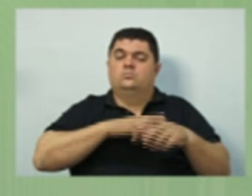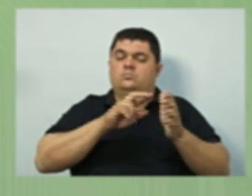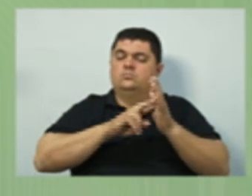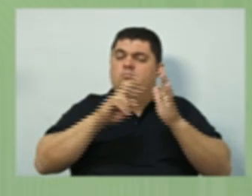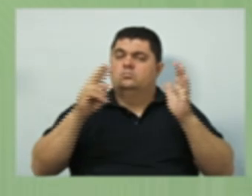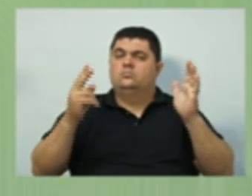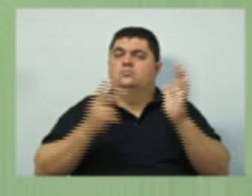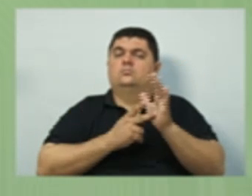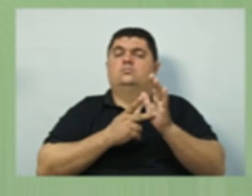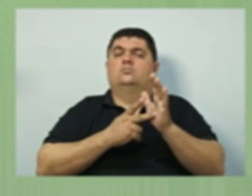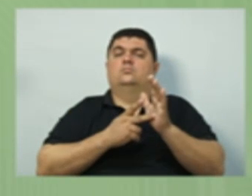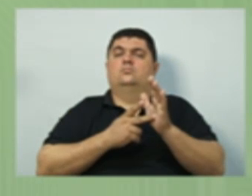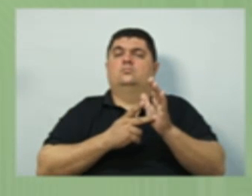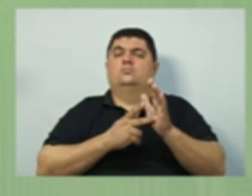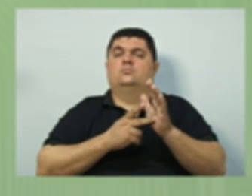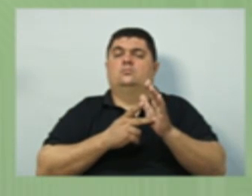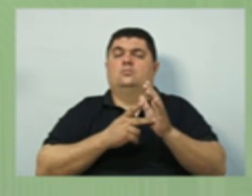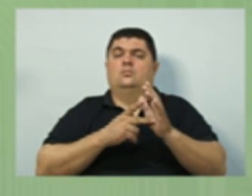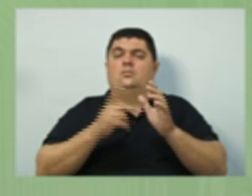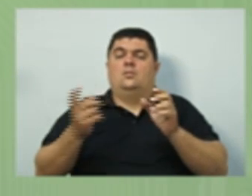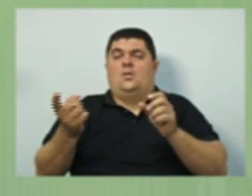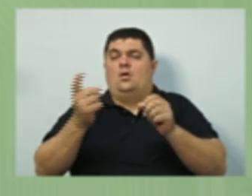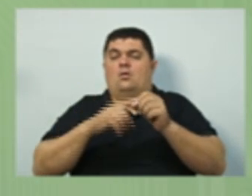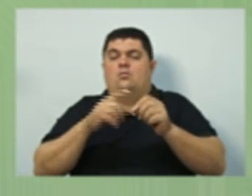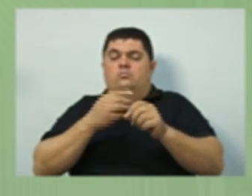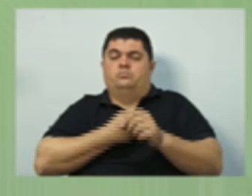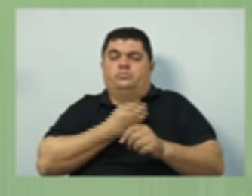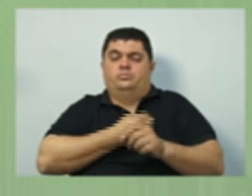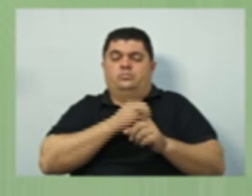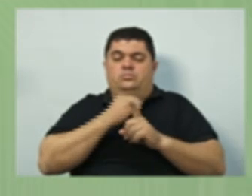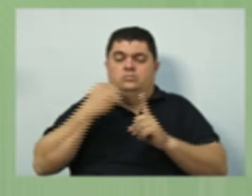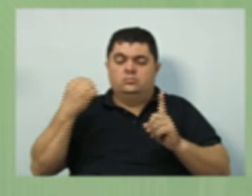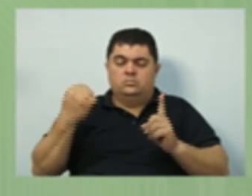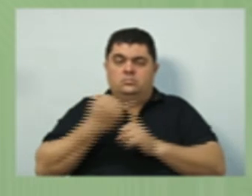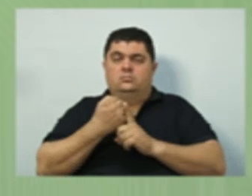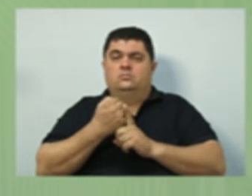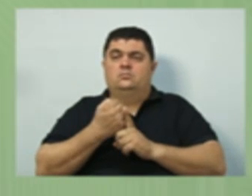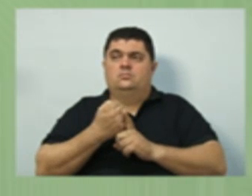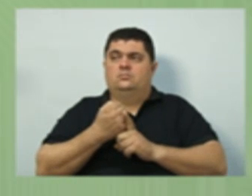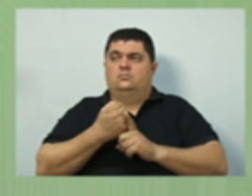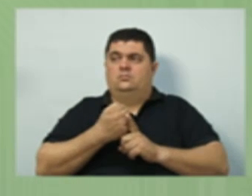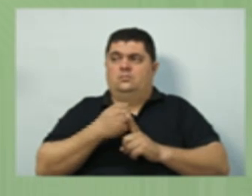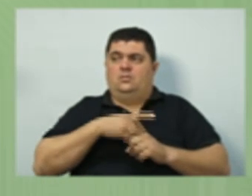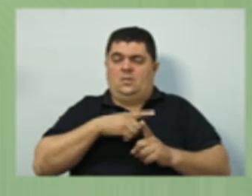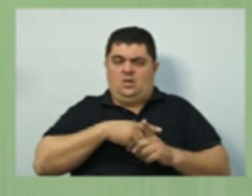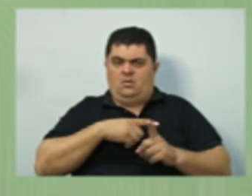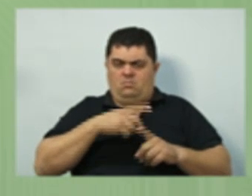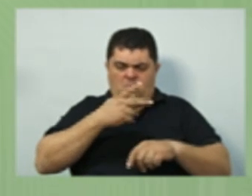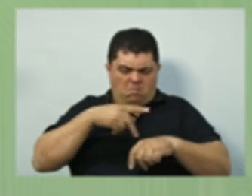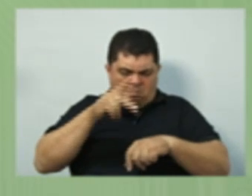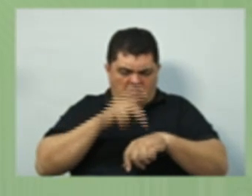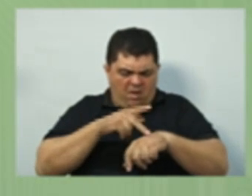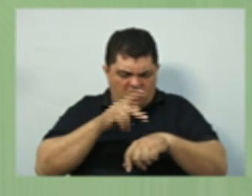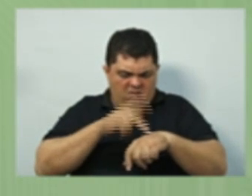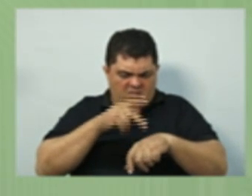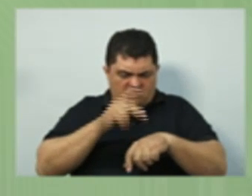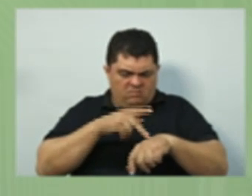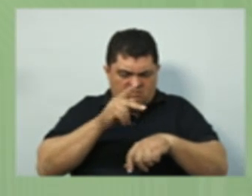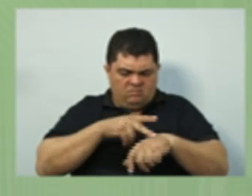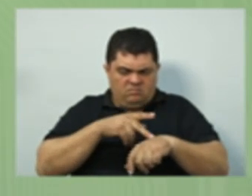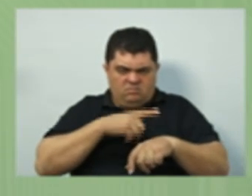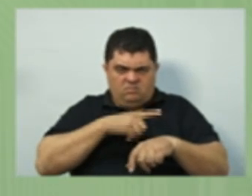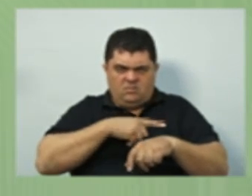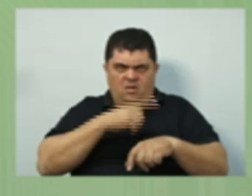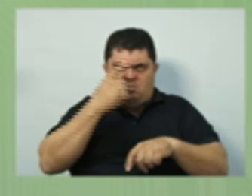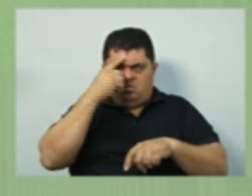significado voltado para a vida social. Aqui você está vendo aí uma pedra que resgata uma